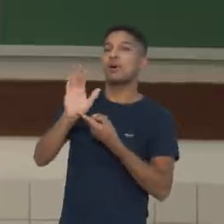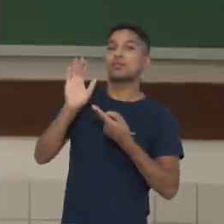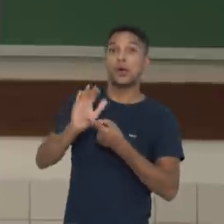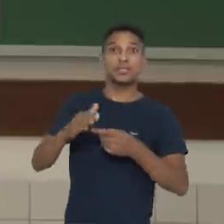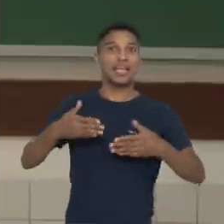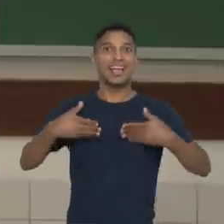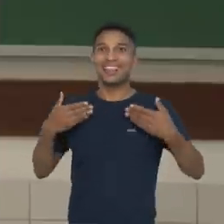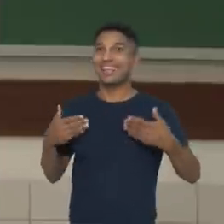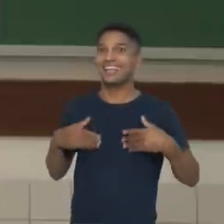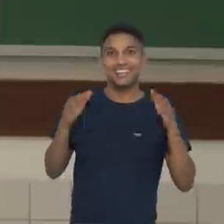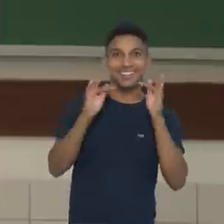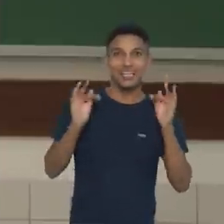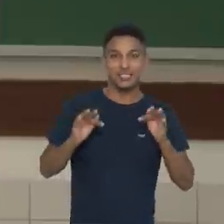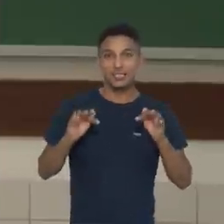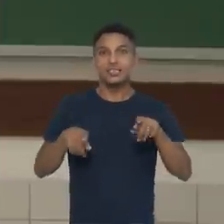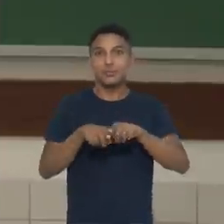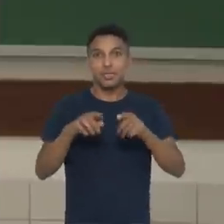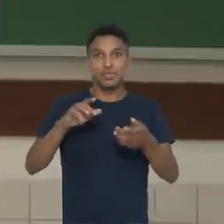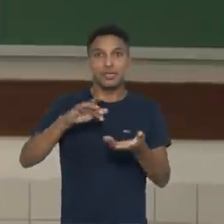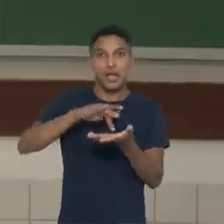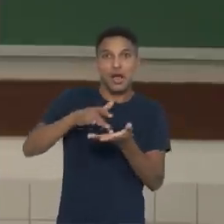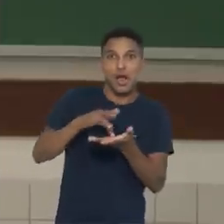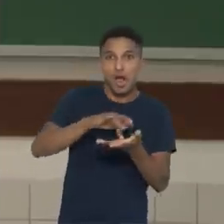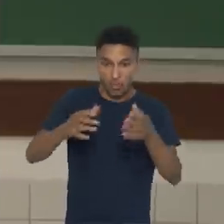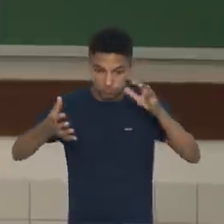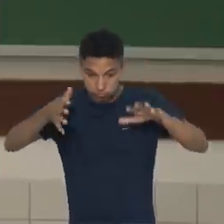muita alegria e magia, né?